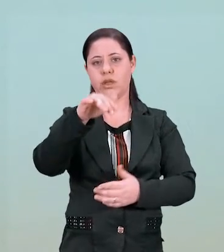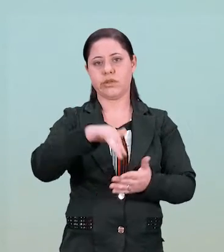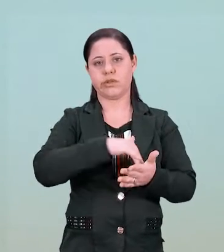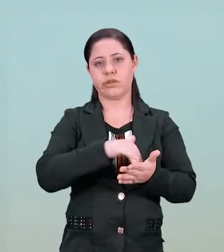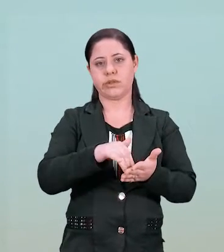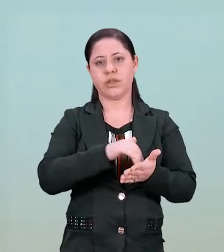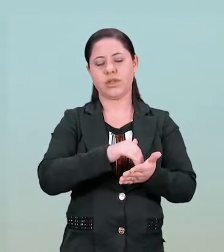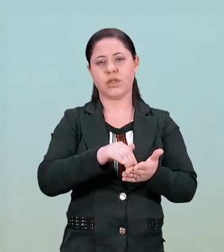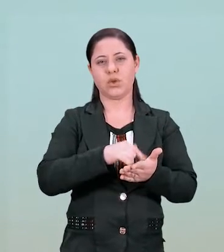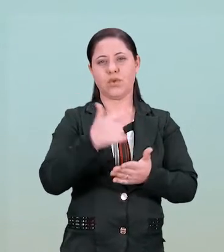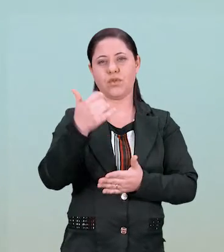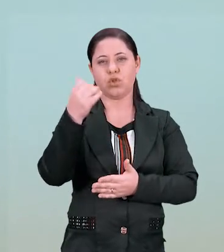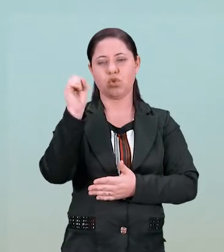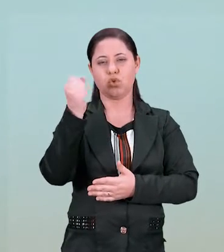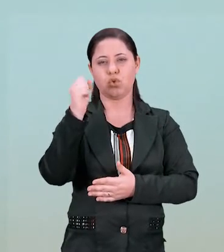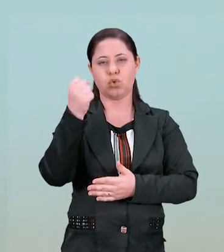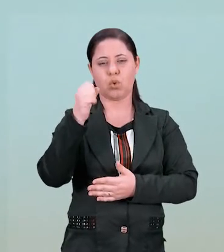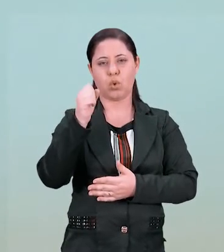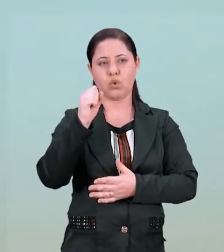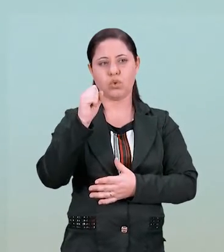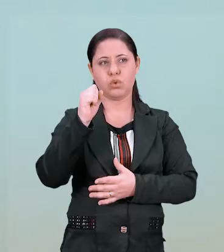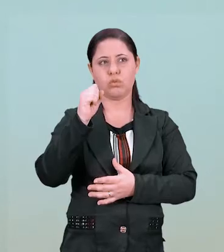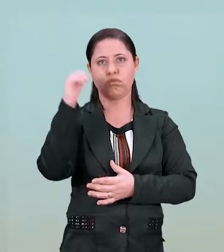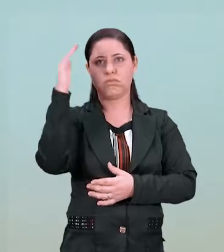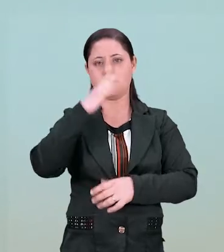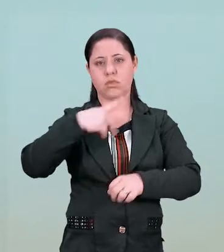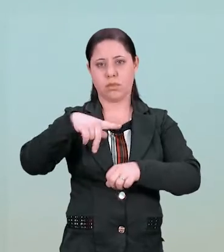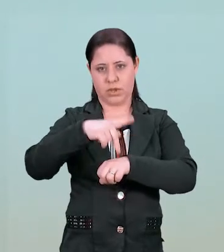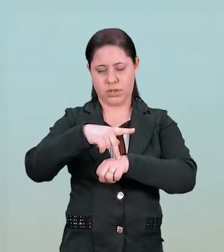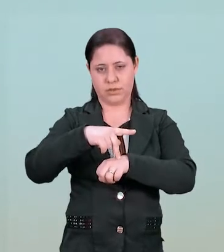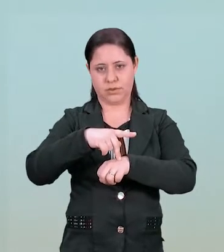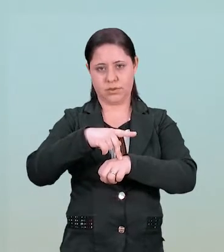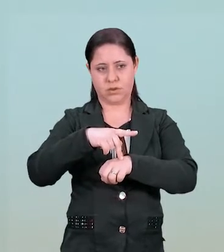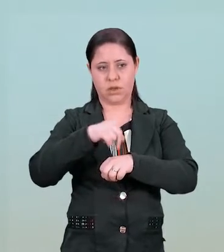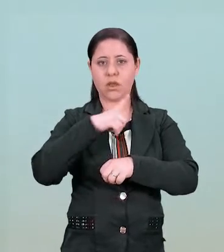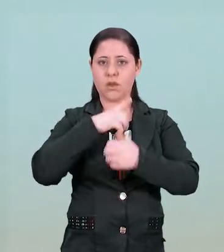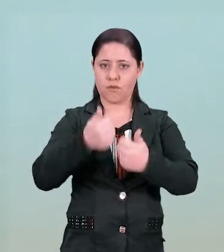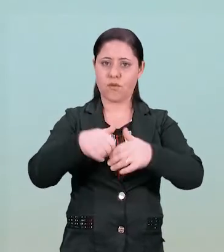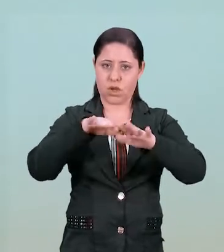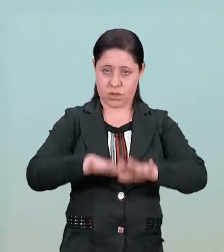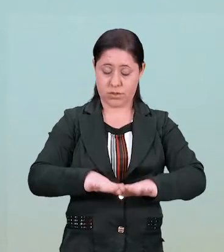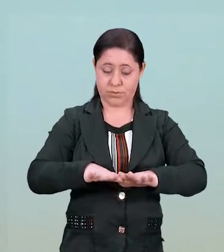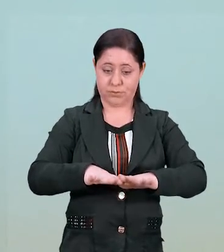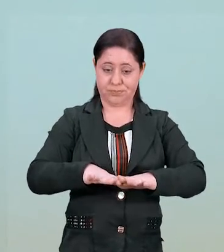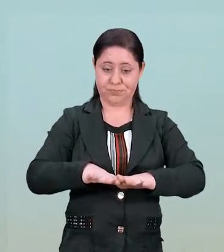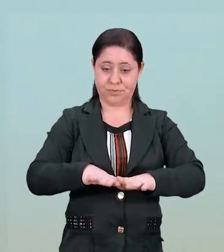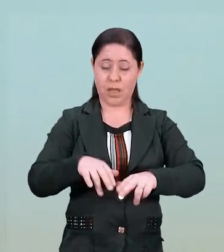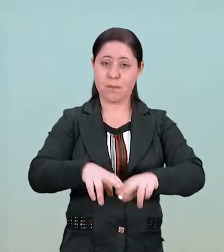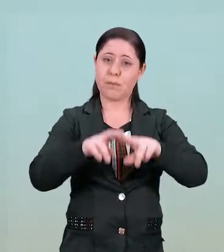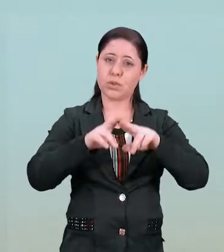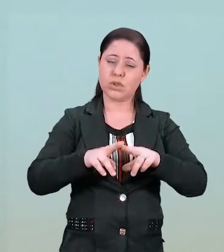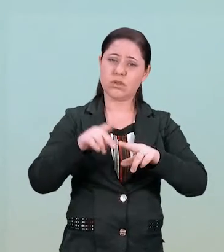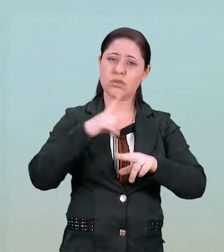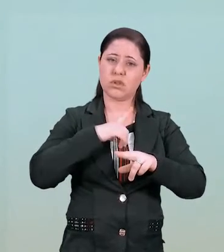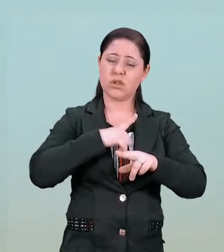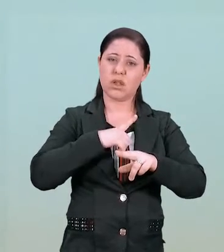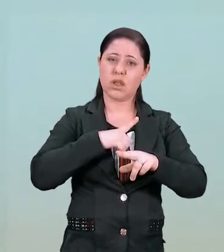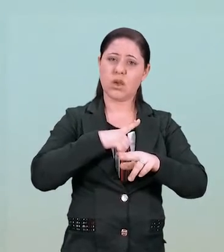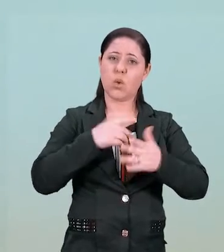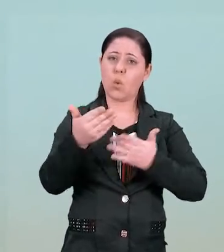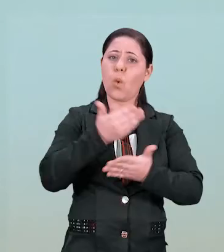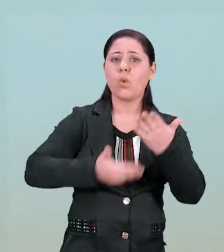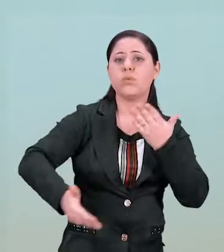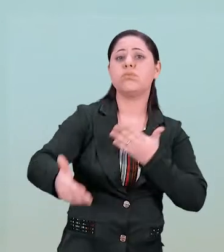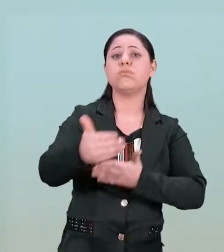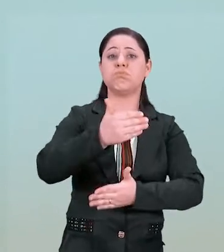28 do país que permaneceram desde a gestão anterior. Então, nós tínhamos uma tratativa muito boa e muito